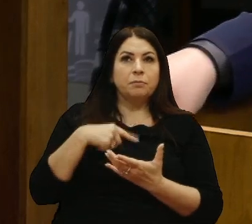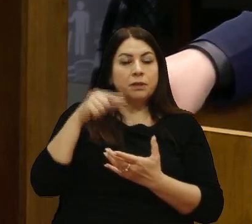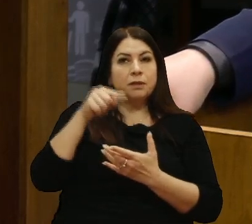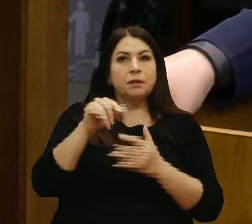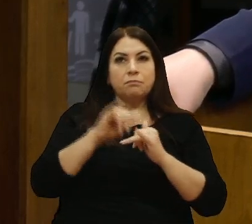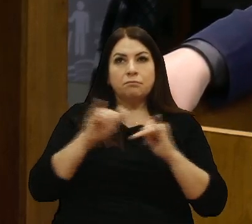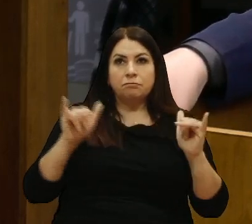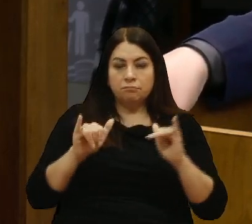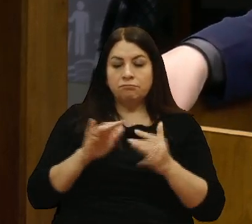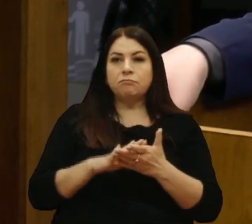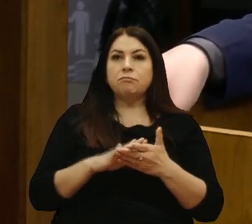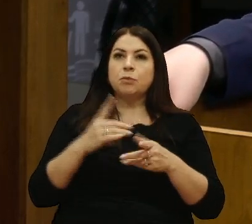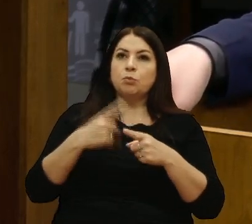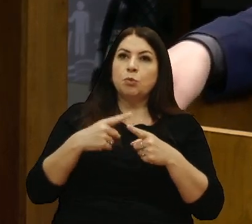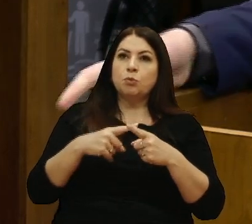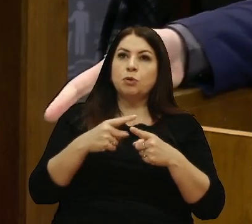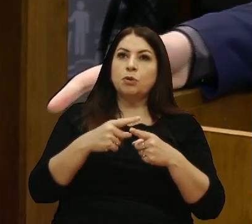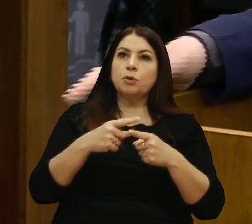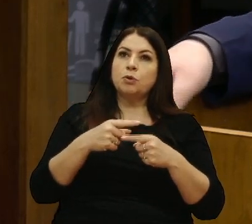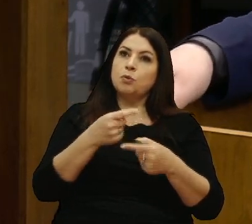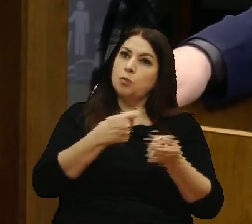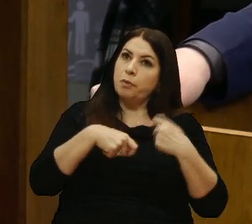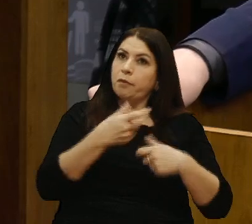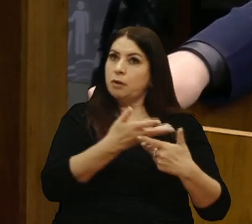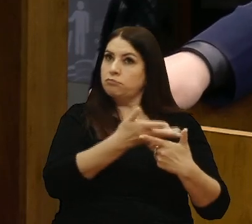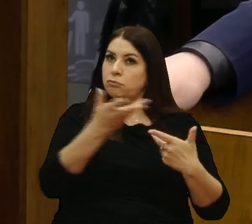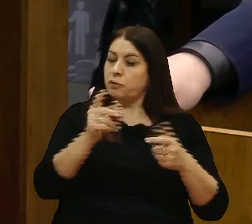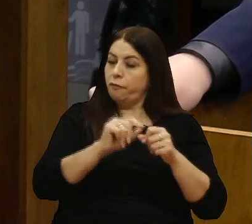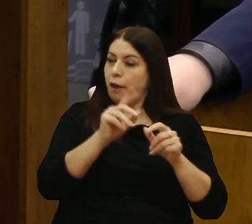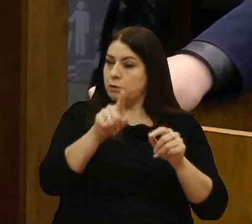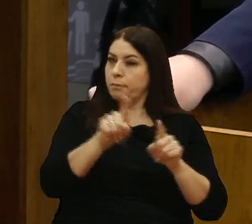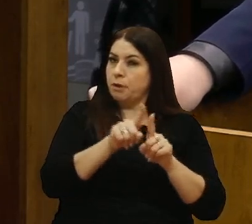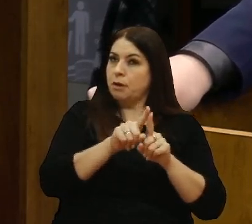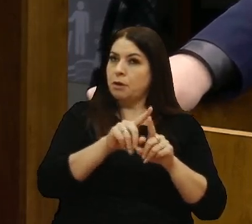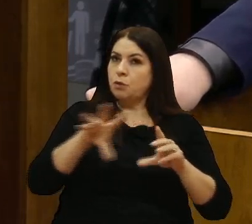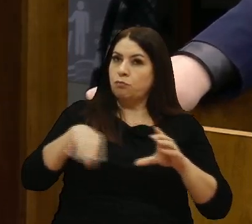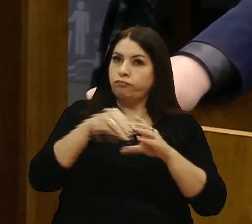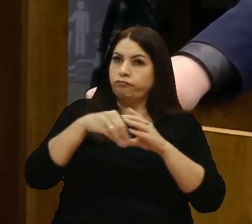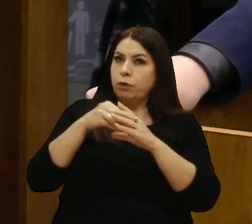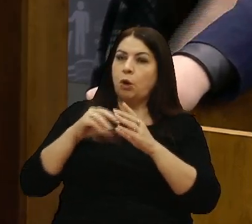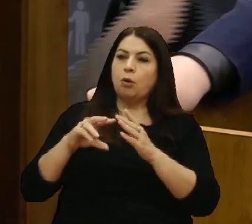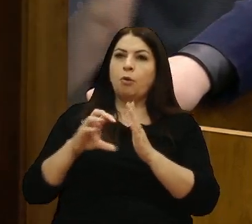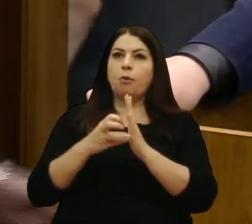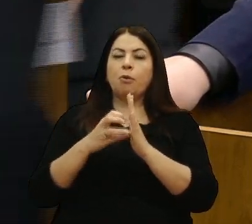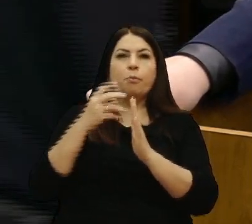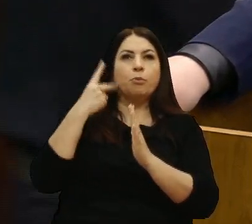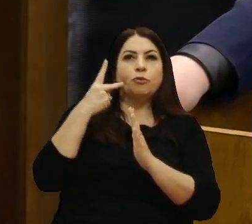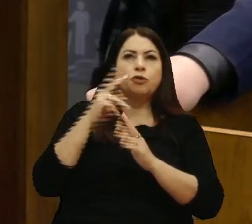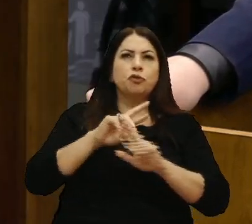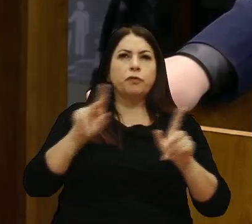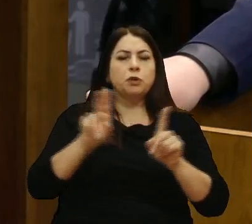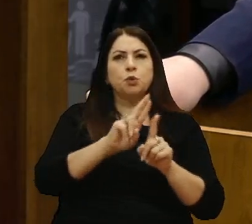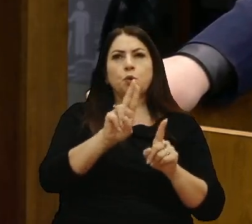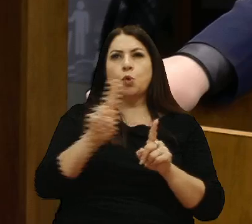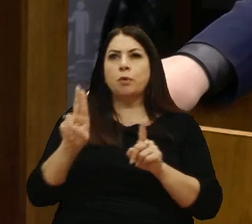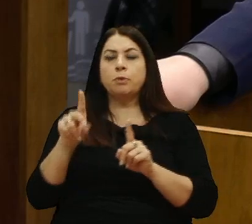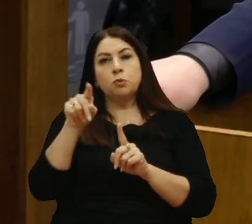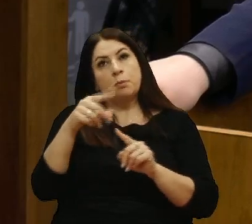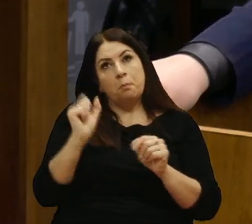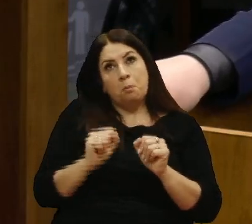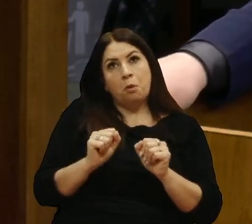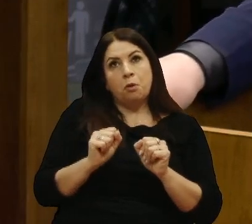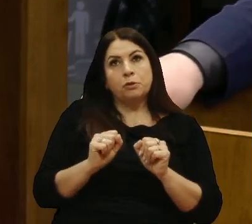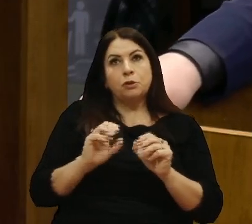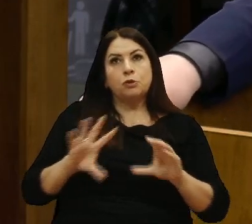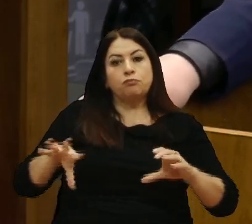noticiado porque o governo se faz assim também, com composição política. Alguns chamam de diversos nomes e um deles pode ser chamado